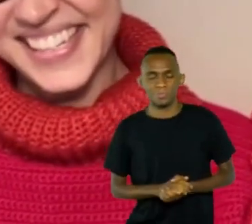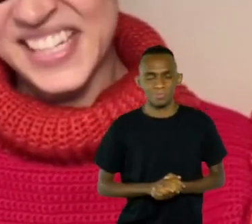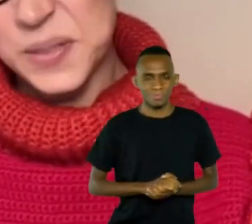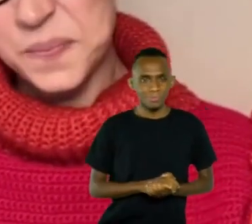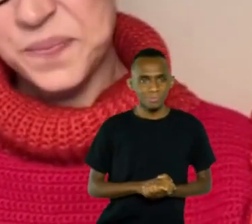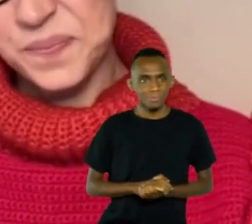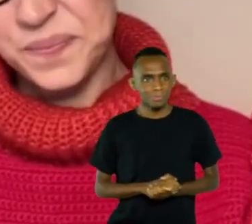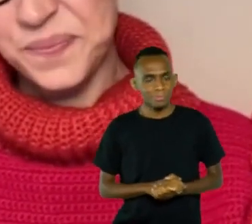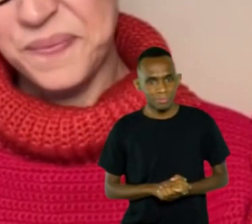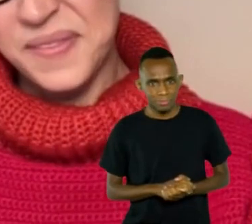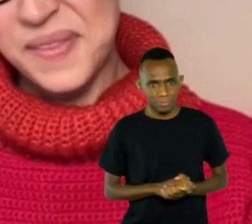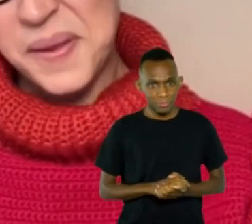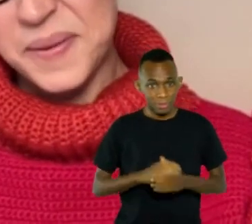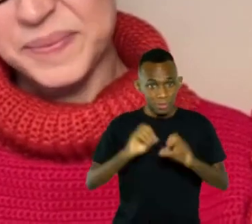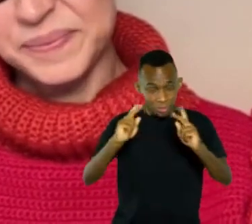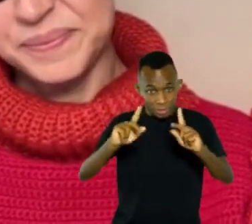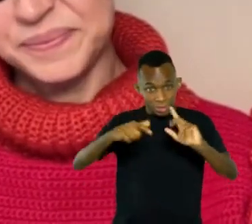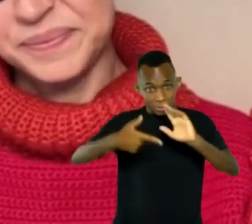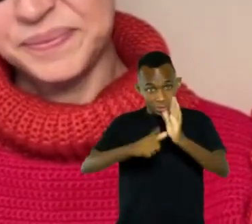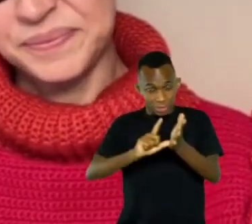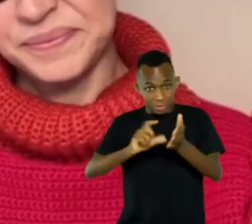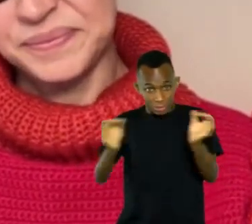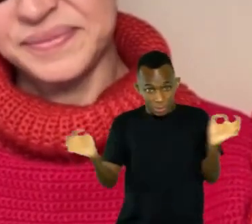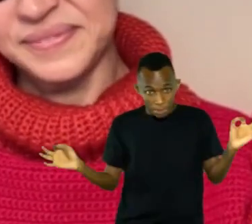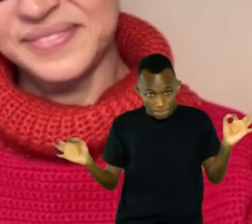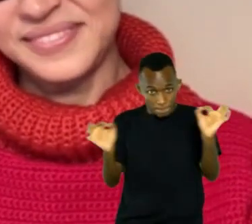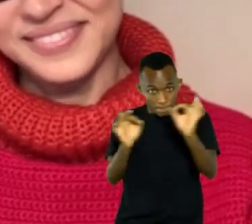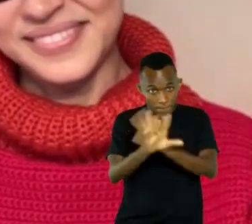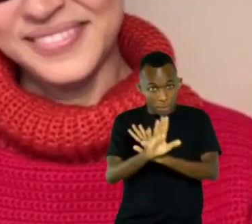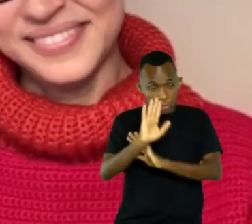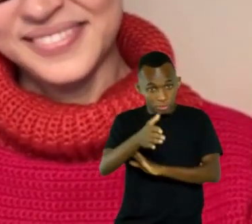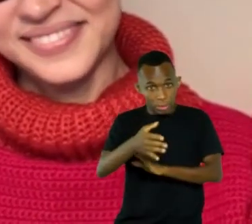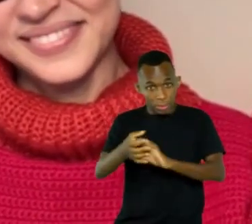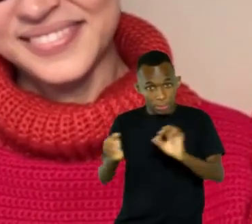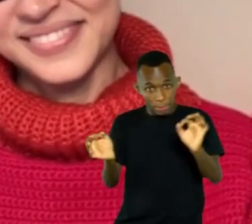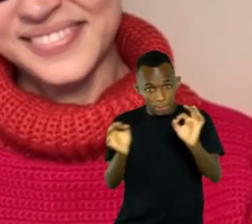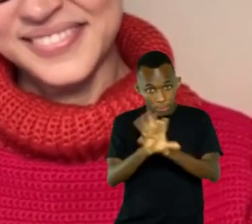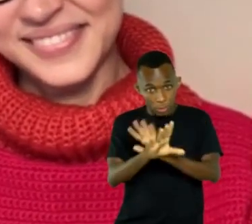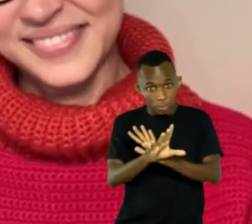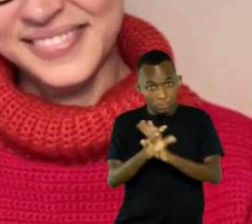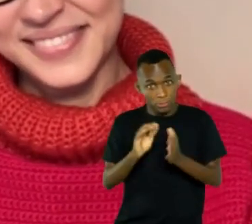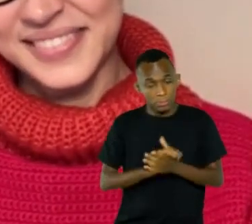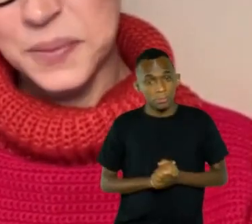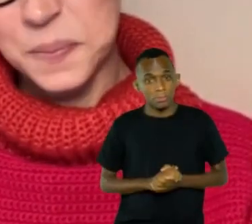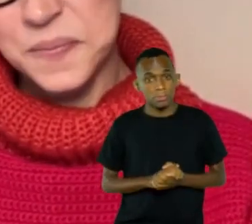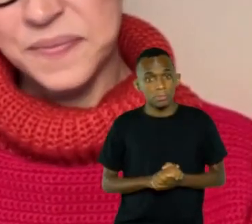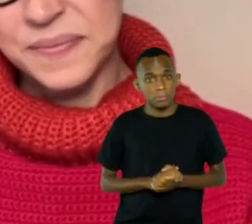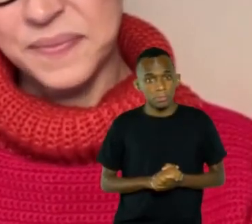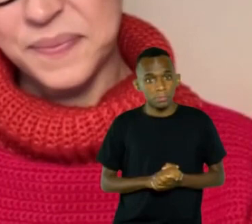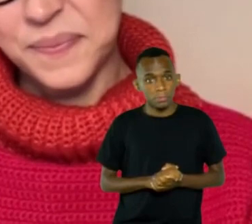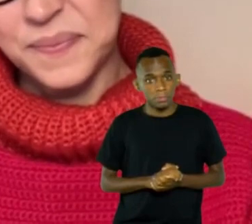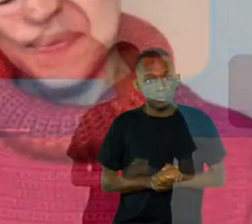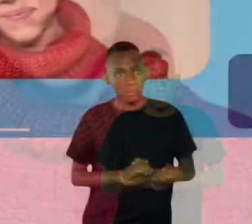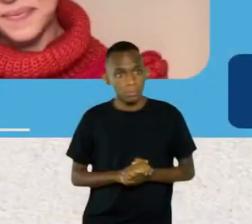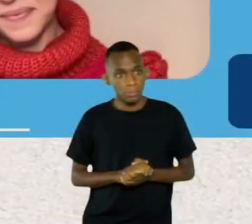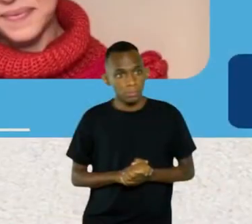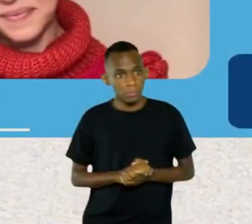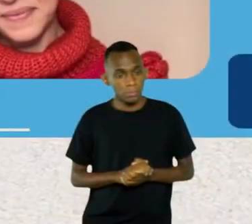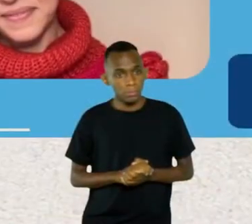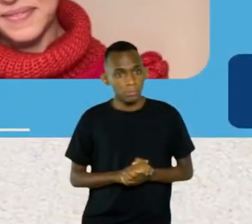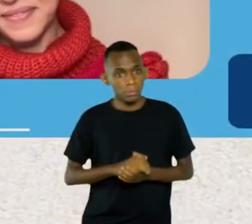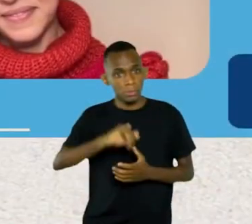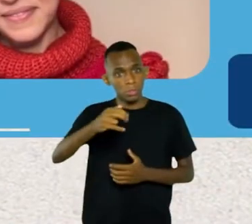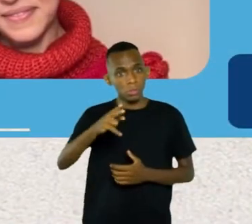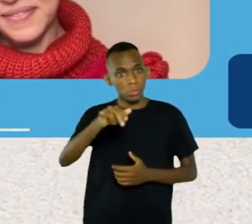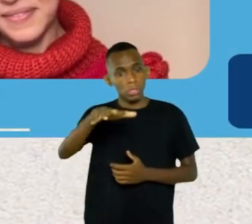Ô, Cris, antes da gente terminar aqui, que já passou o tempinho, um pouquinho, deixa eu terminar de ler. A Juliana Diniz